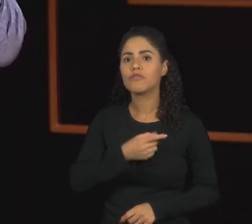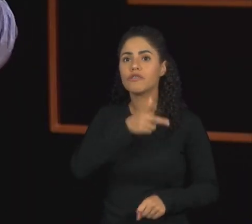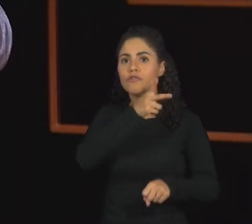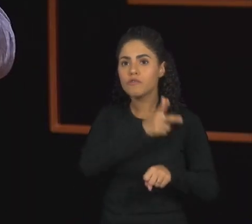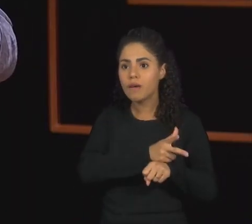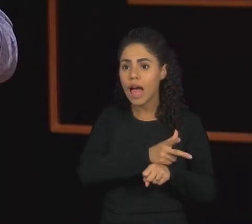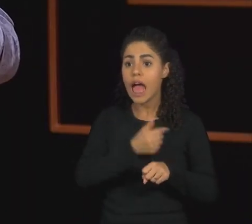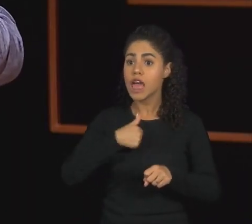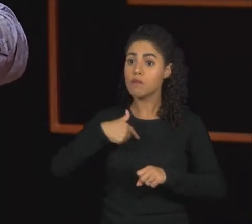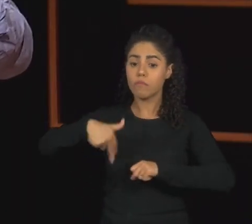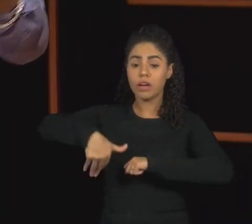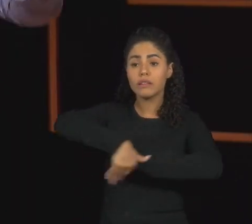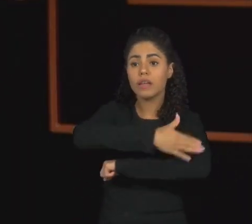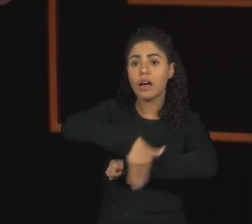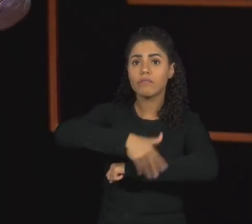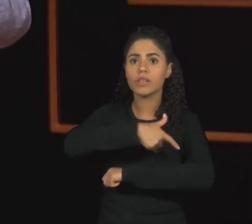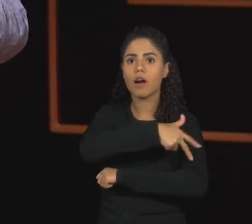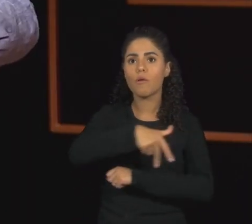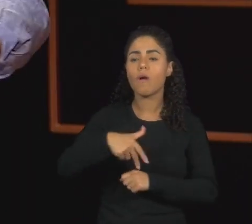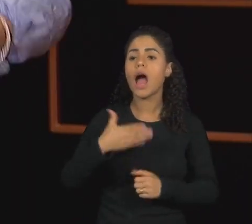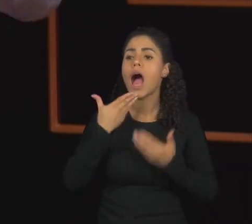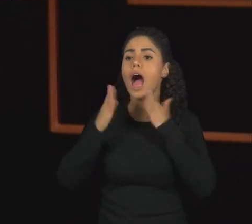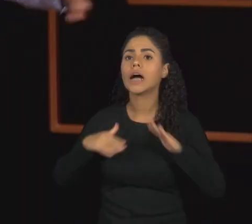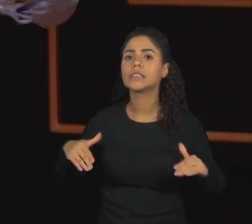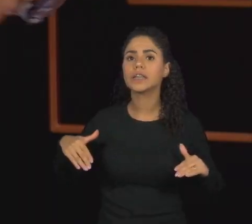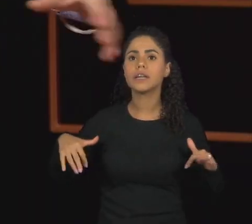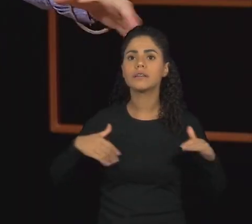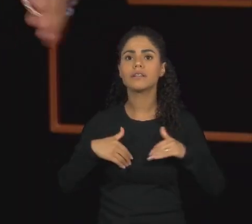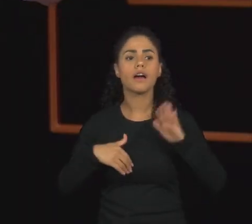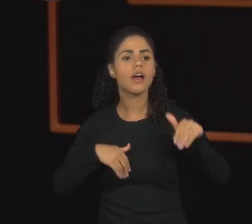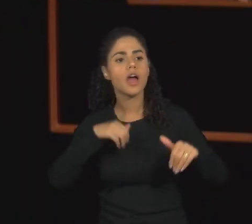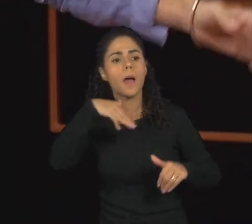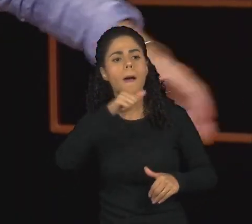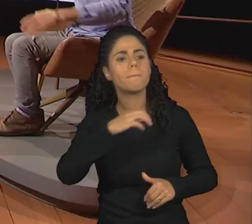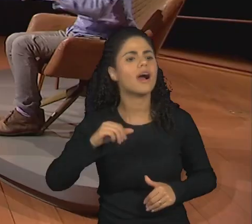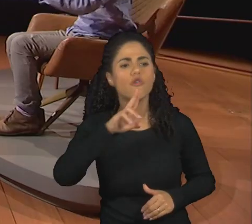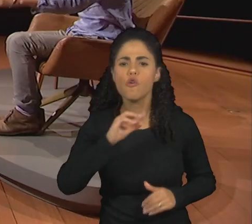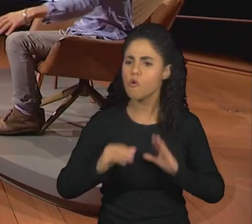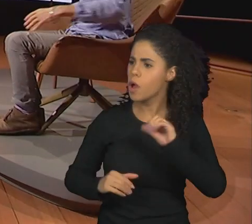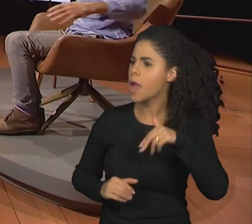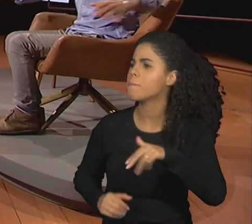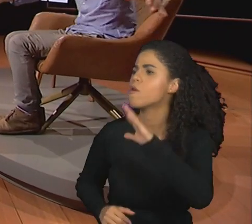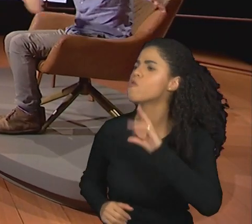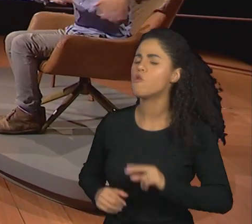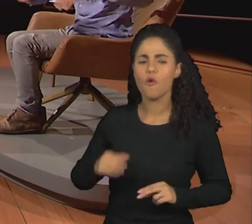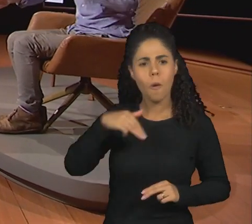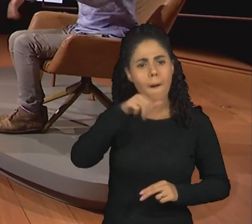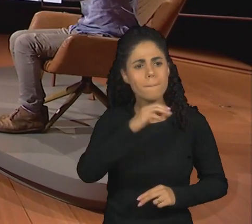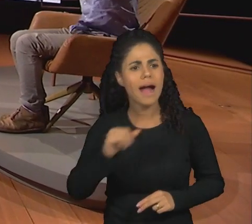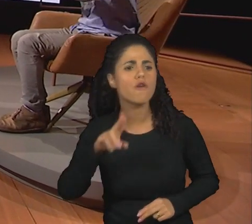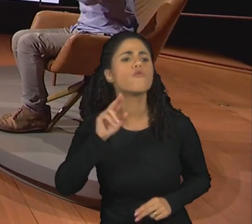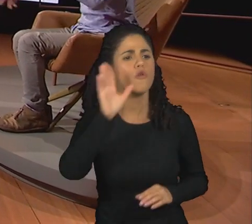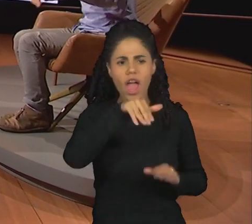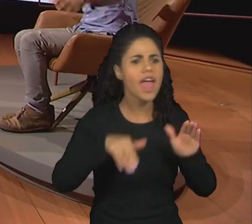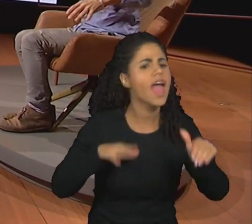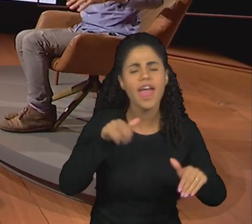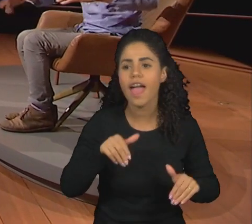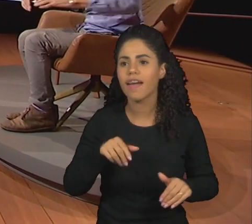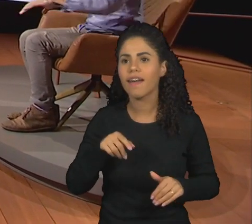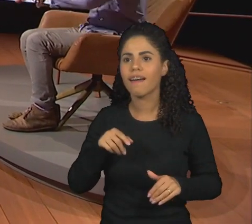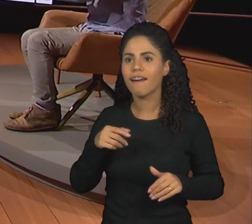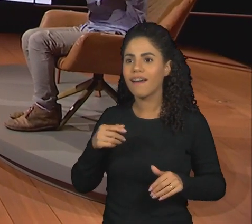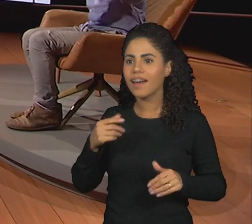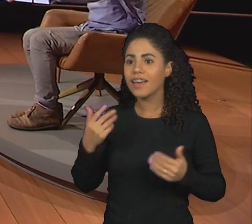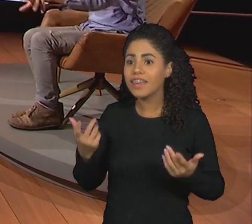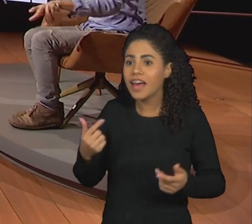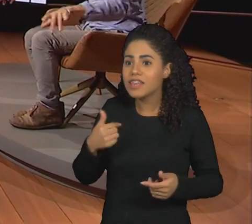eu andava no meio da rua, as crianças passavam e iam me chamando de Macu. E aí, Macu, e aí, Macu, e aí, Macu. Então, aquilo podia entrar no filme. Normalmente,